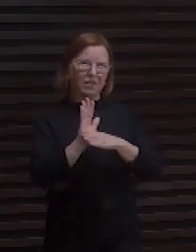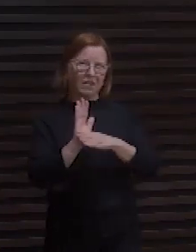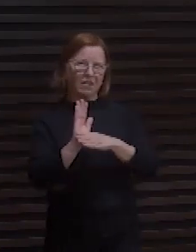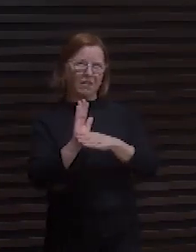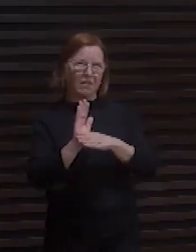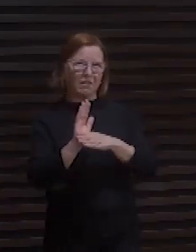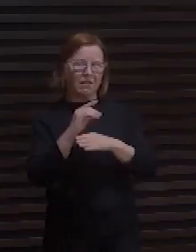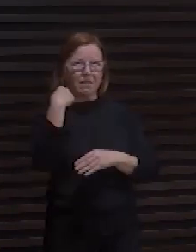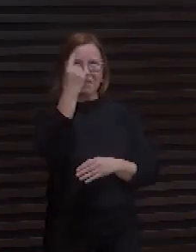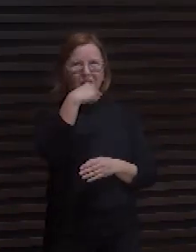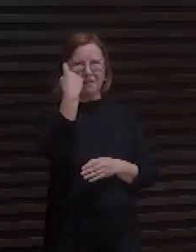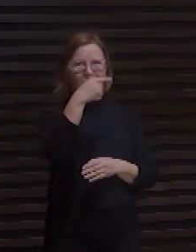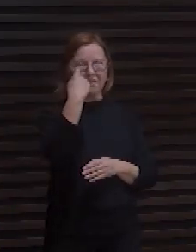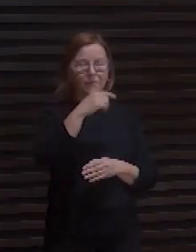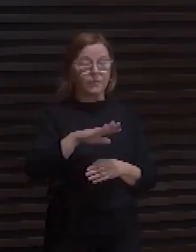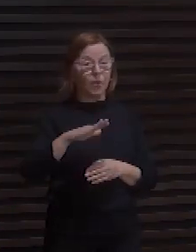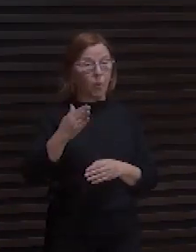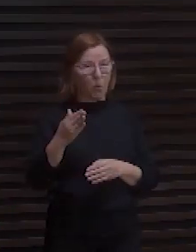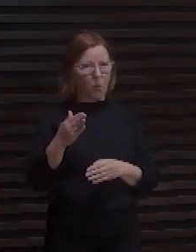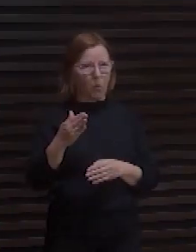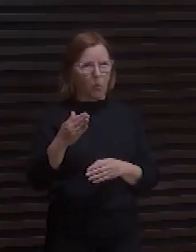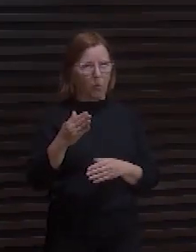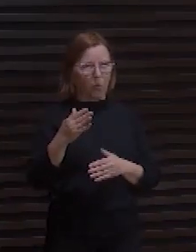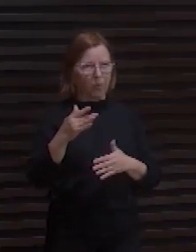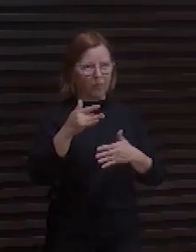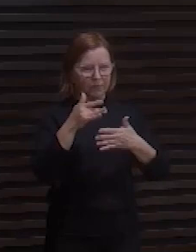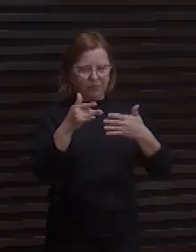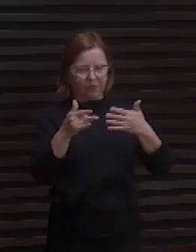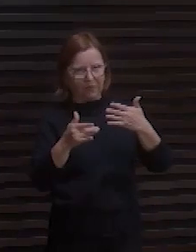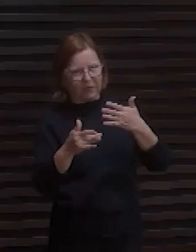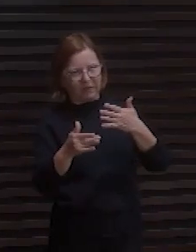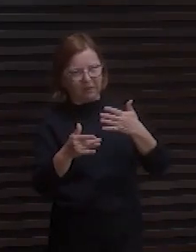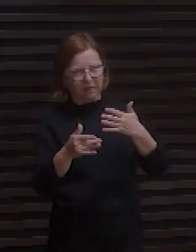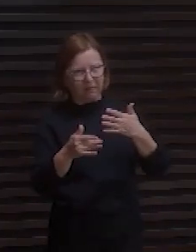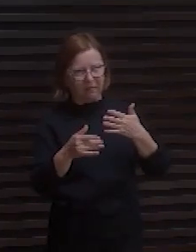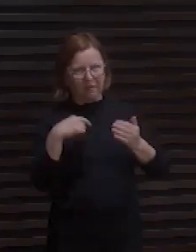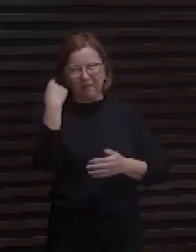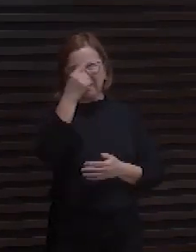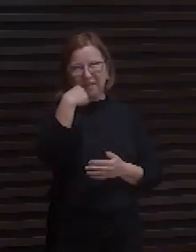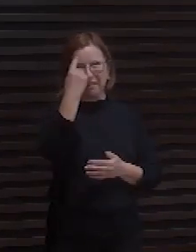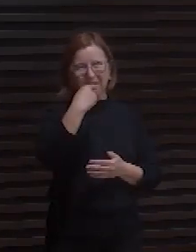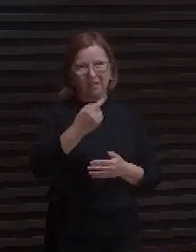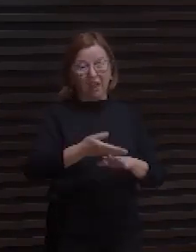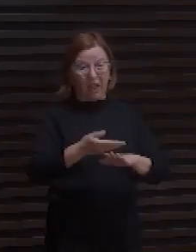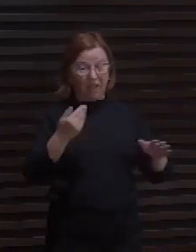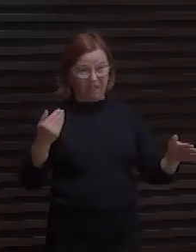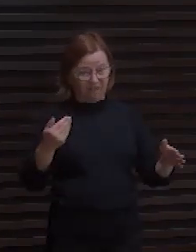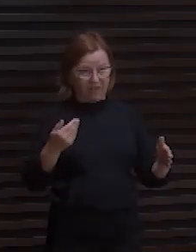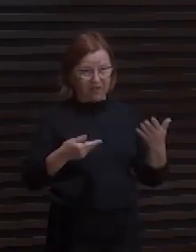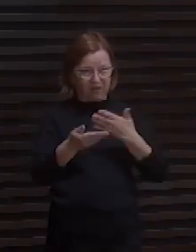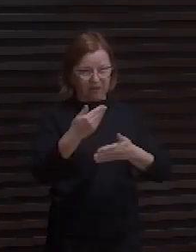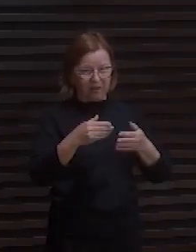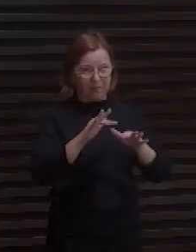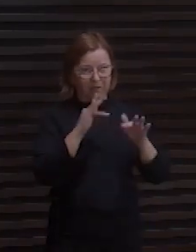ficar olhando as redes sociais com uma intensidade tal que tira o relacionamento